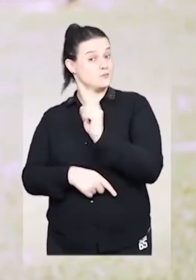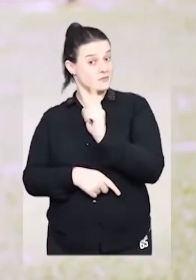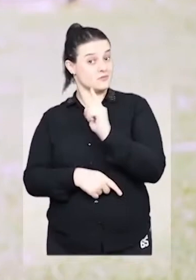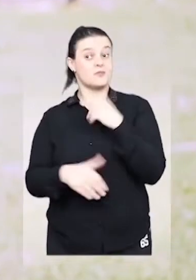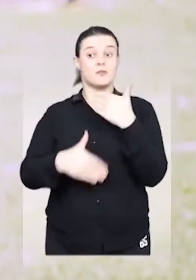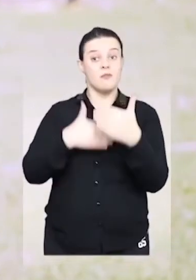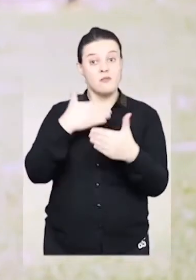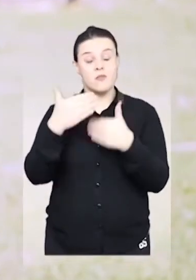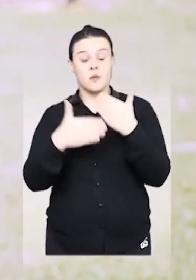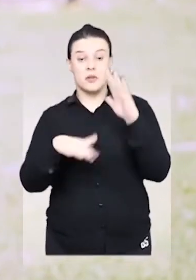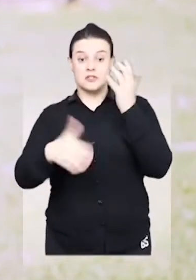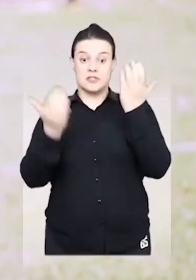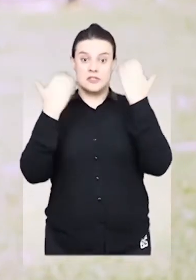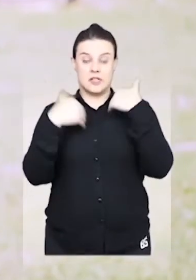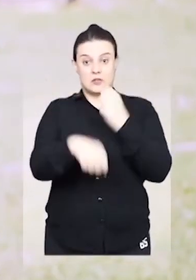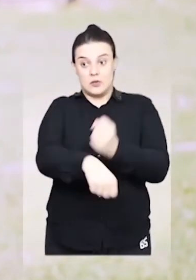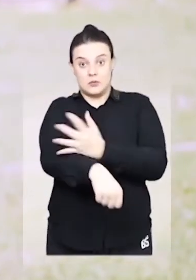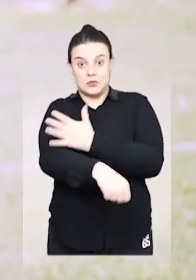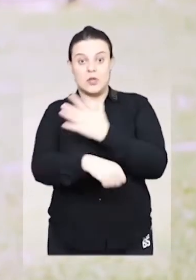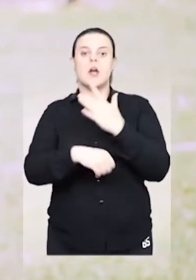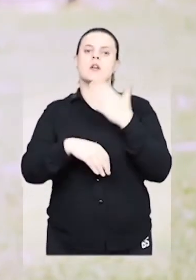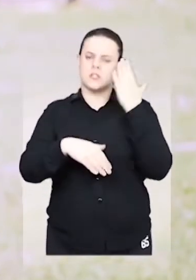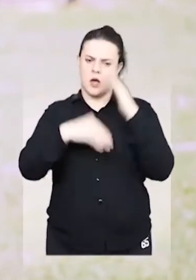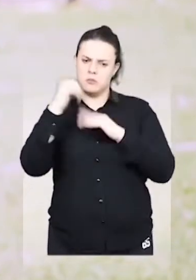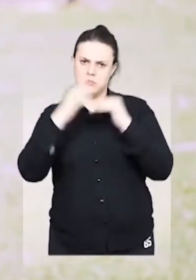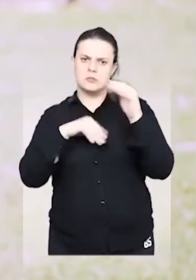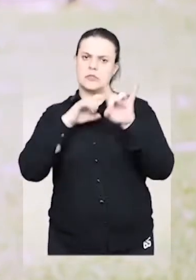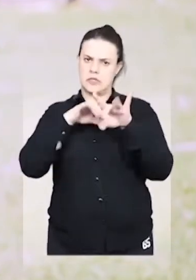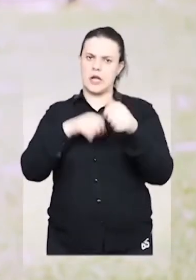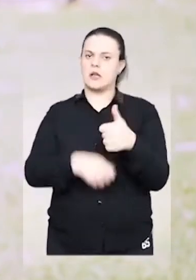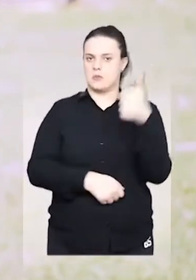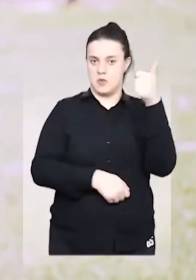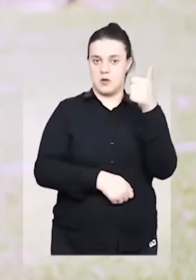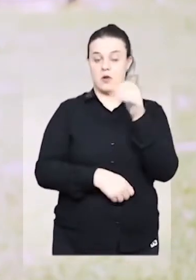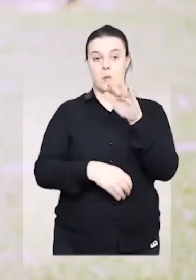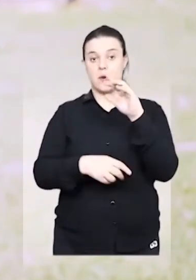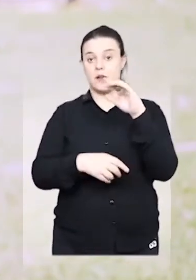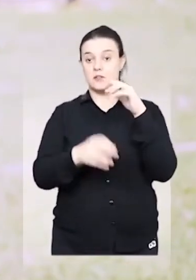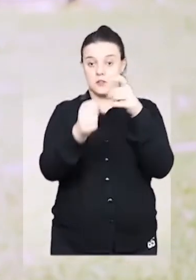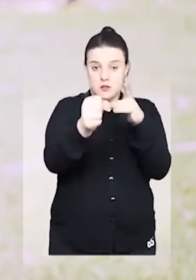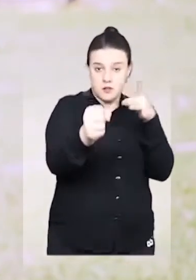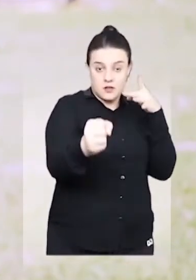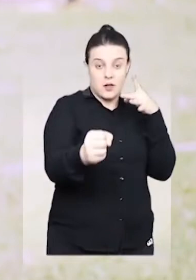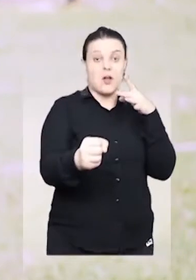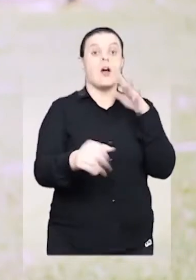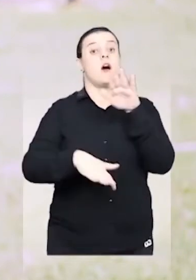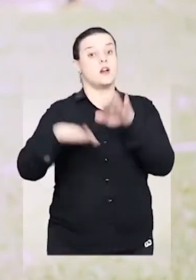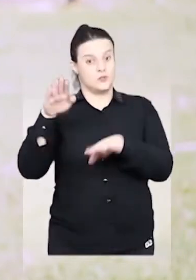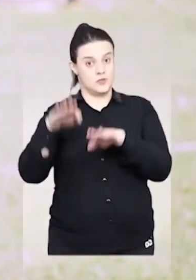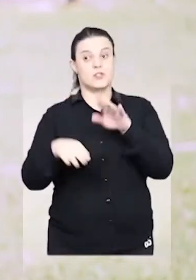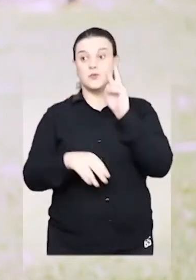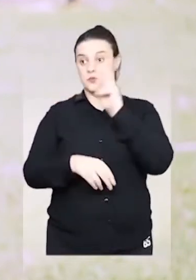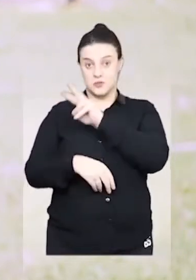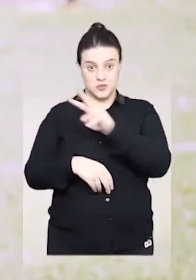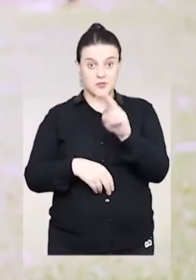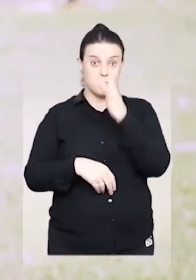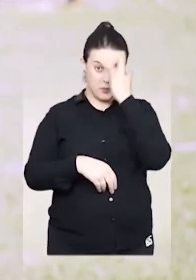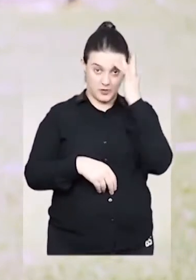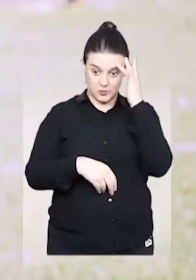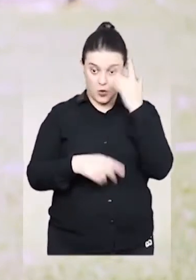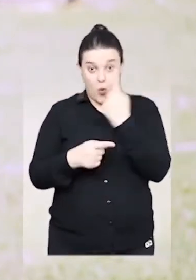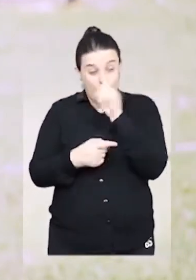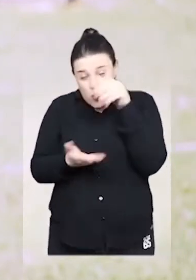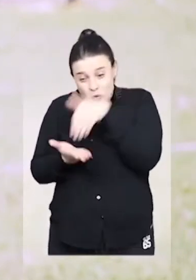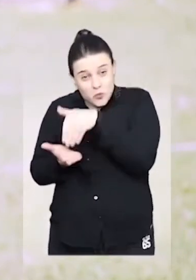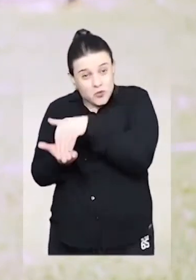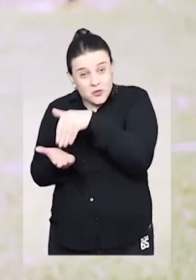se estabilizar emocionalmente. Em técnica, é claro que ele é melhor do que o último, mas no tiro com arco não é incomum você ver, às vezes, o